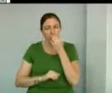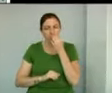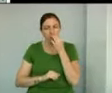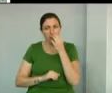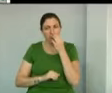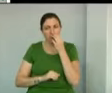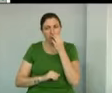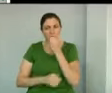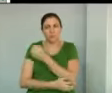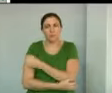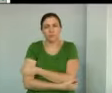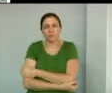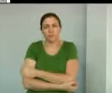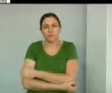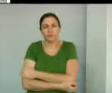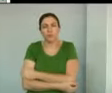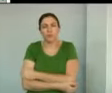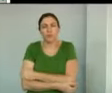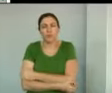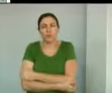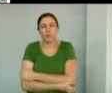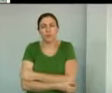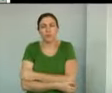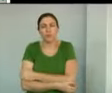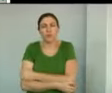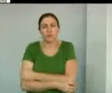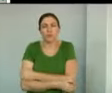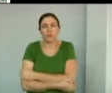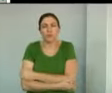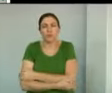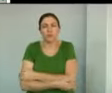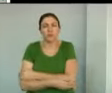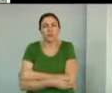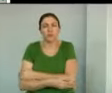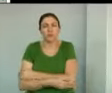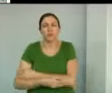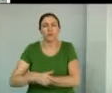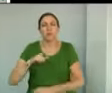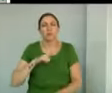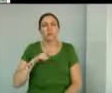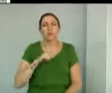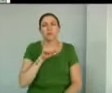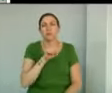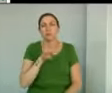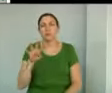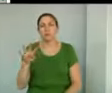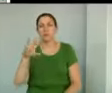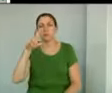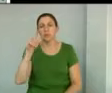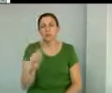fins de gastos com educação para mensurar os 25%, nós temos